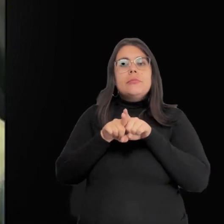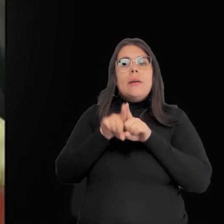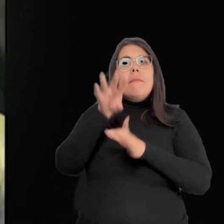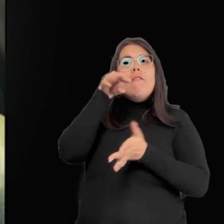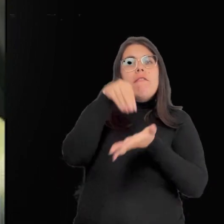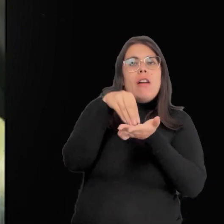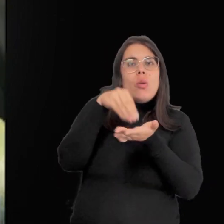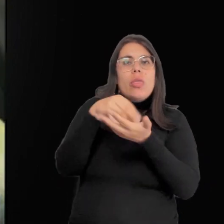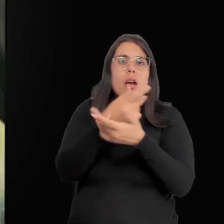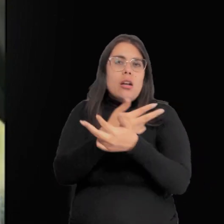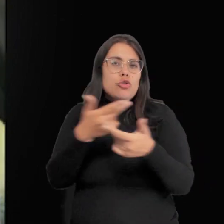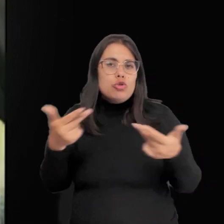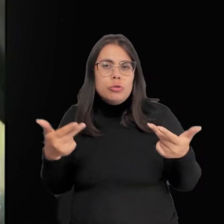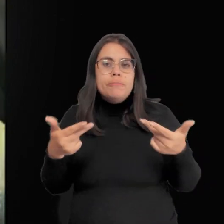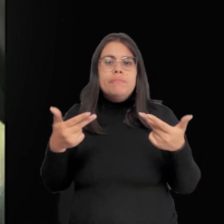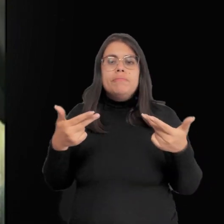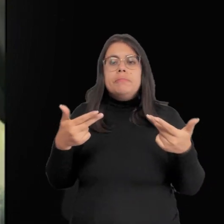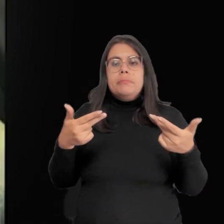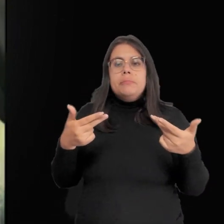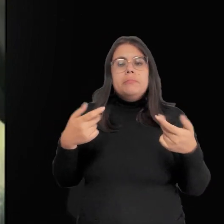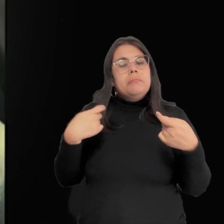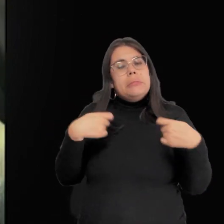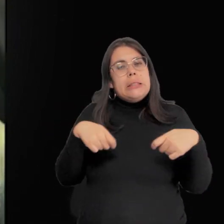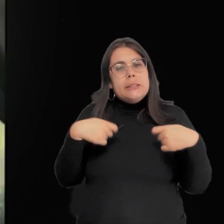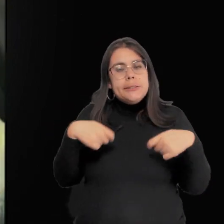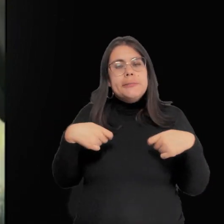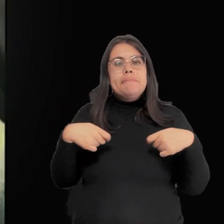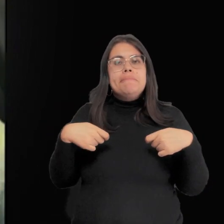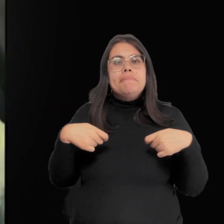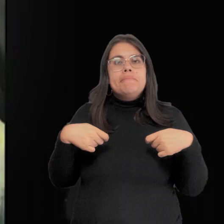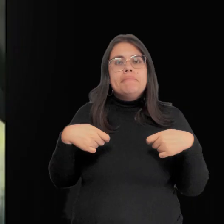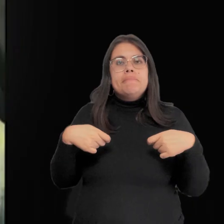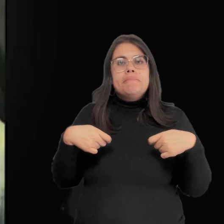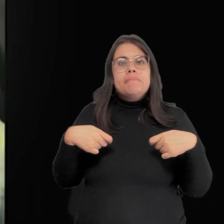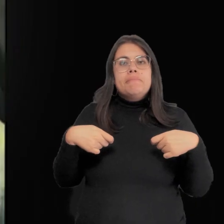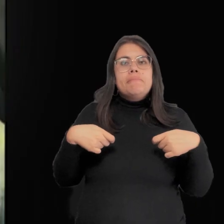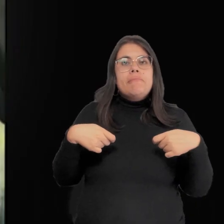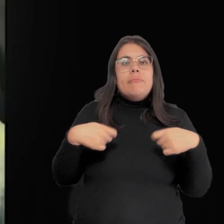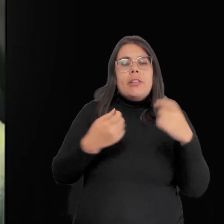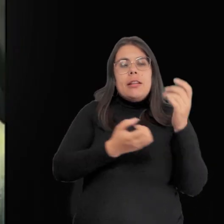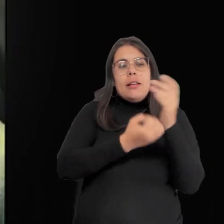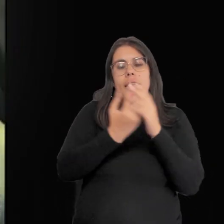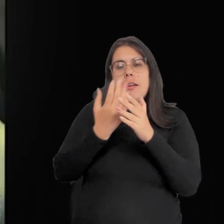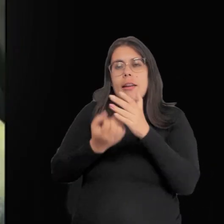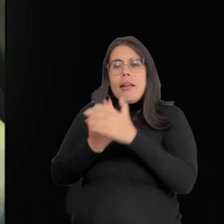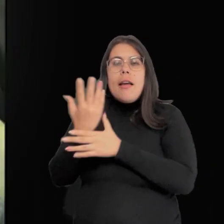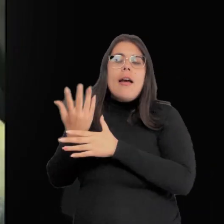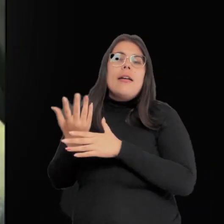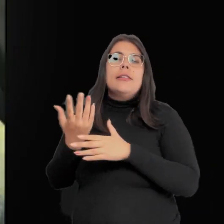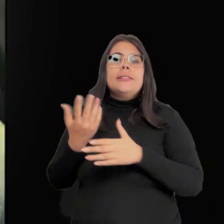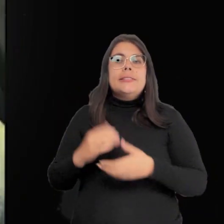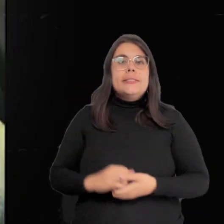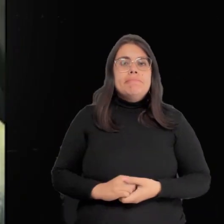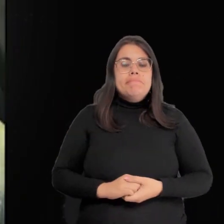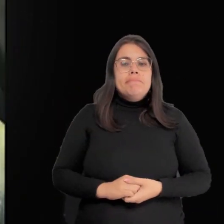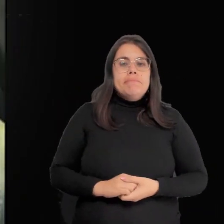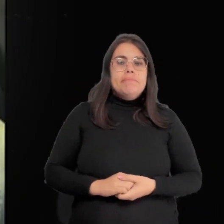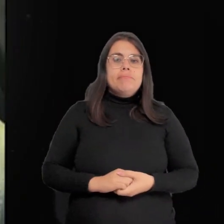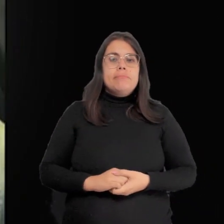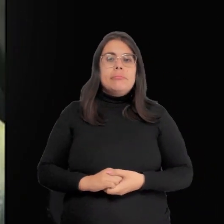para o material que faltasse, porque muitas das vezes, devido às patologias criadas pelas